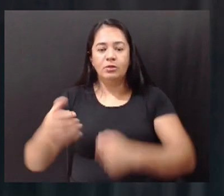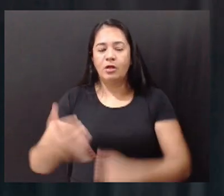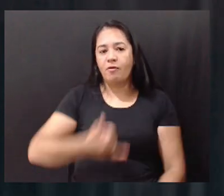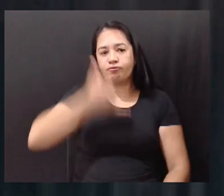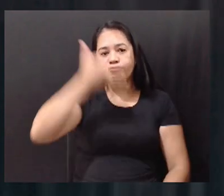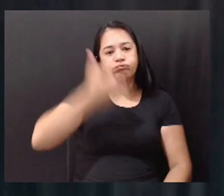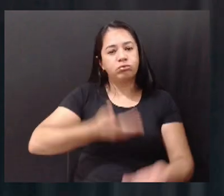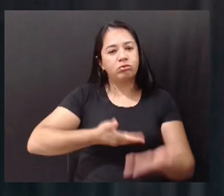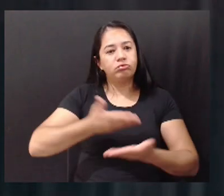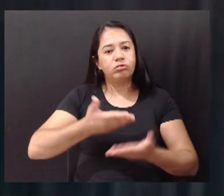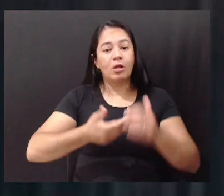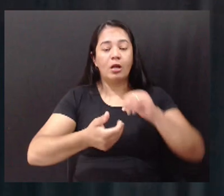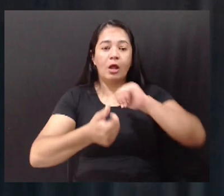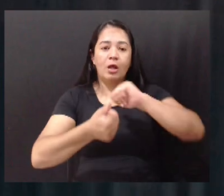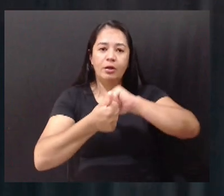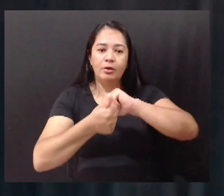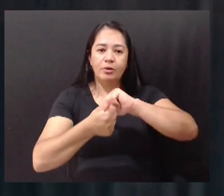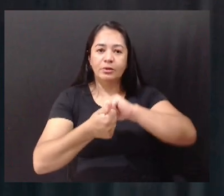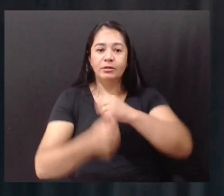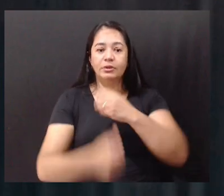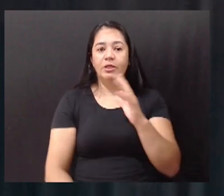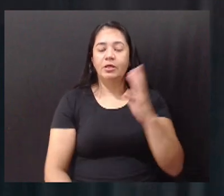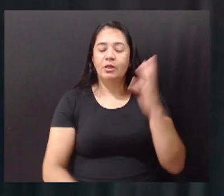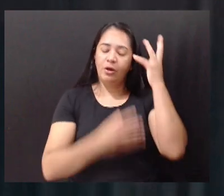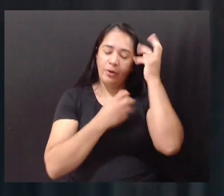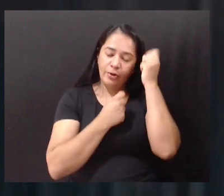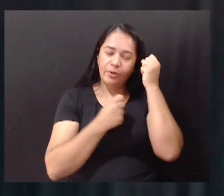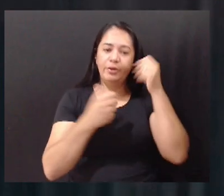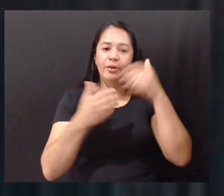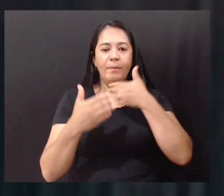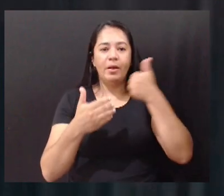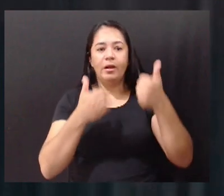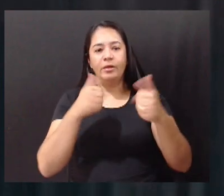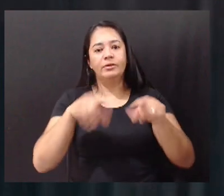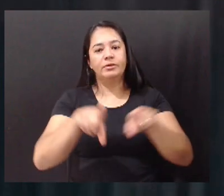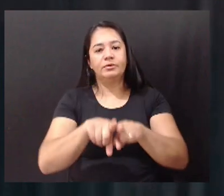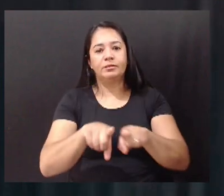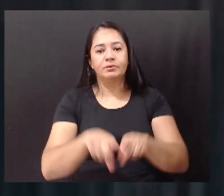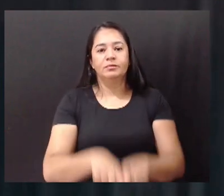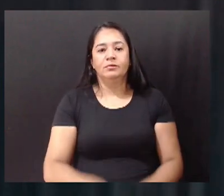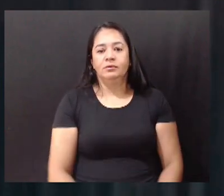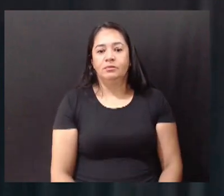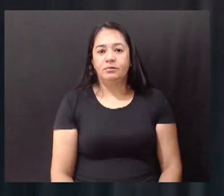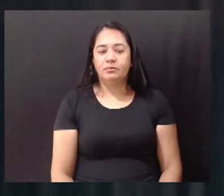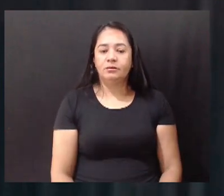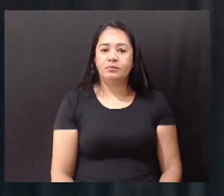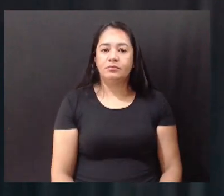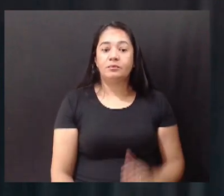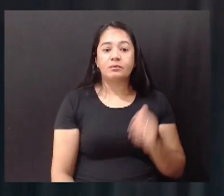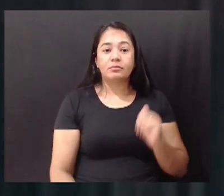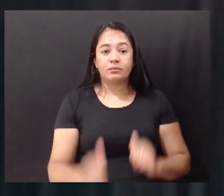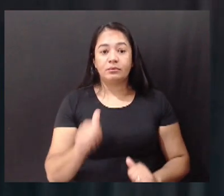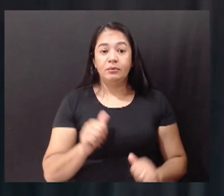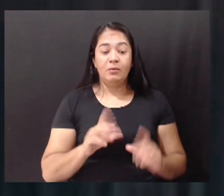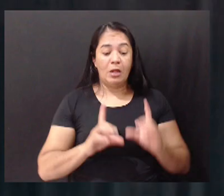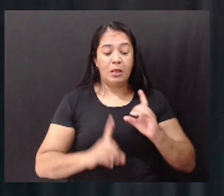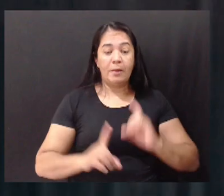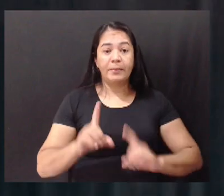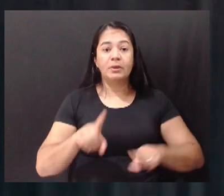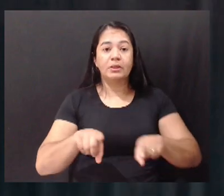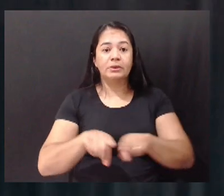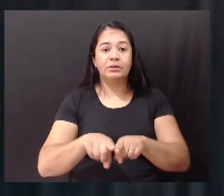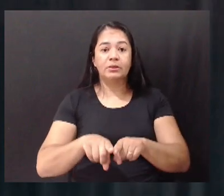a qualidade do sono também costuma melhorar, né? Sintomas de ansiedade, depressão também costumam ficar